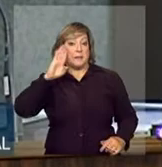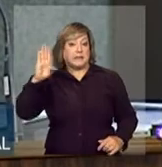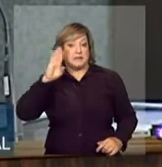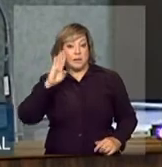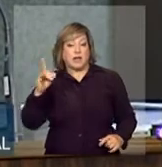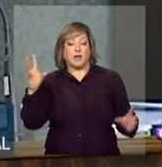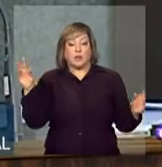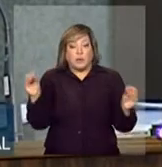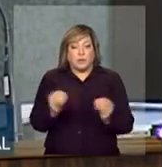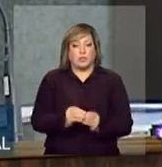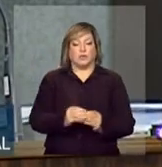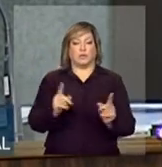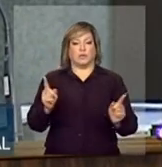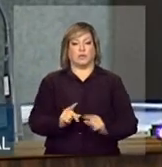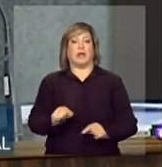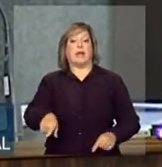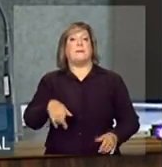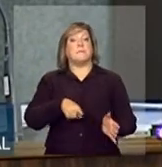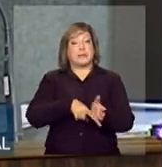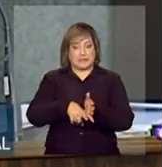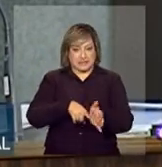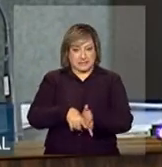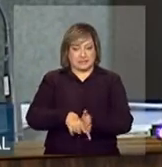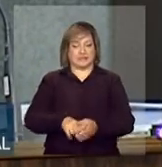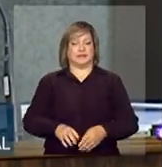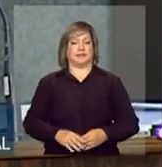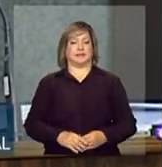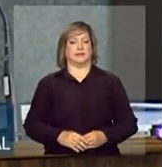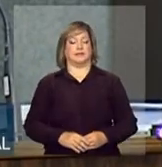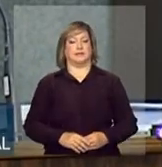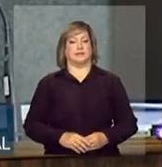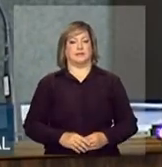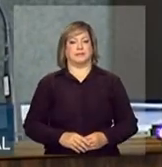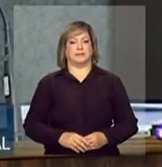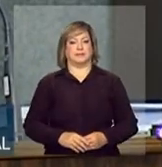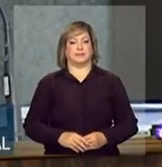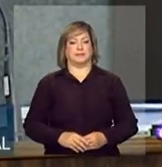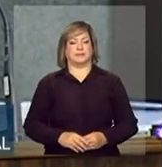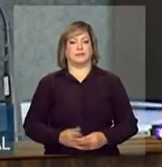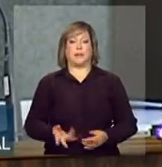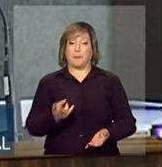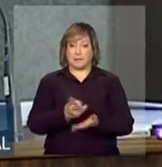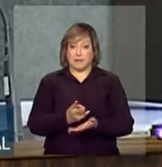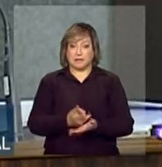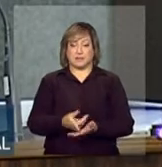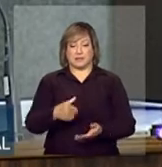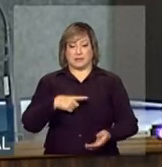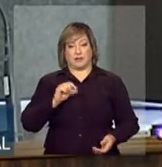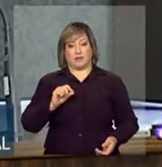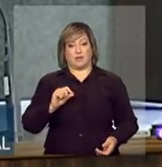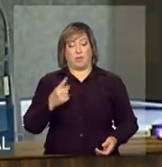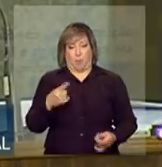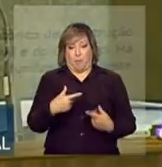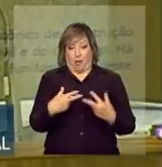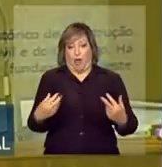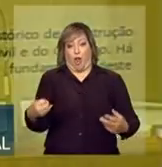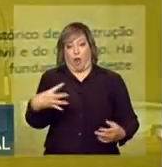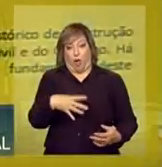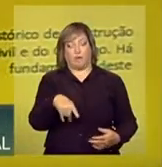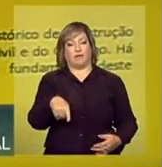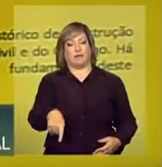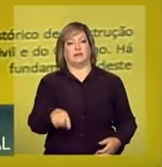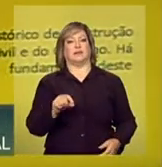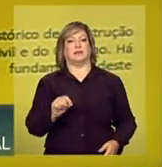conclusões da pesquisa. Bom, embora seja considerada uma coisa nova, a percepção